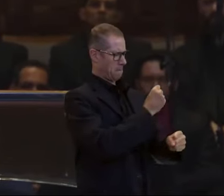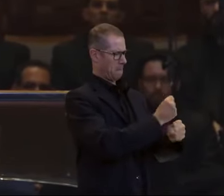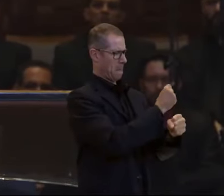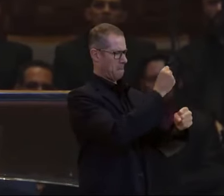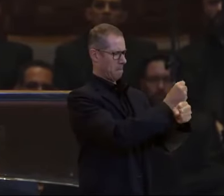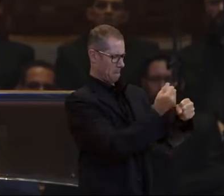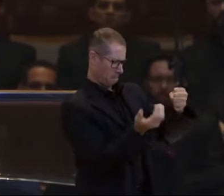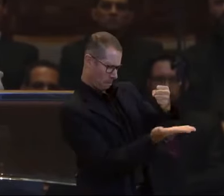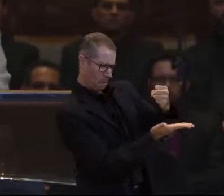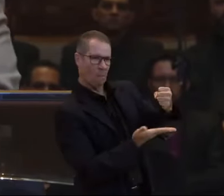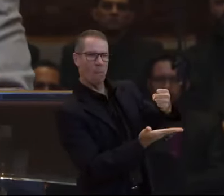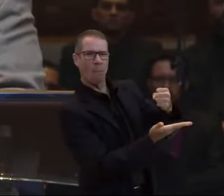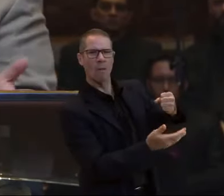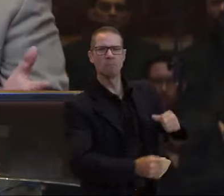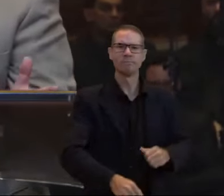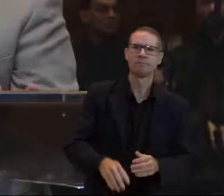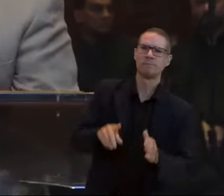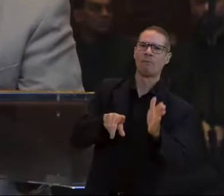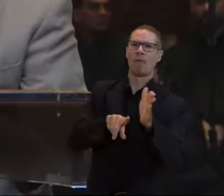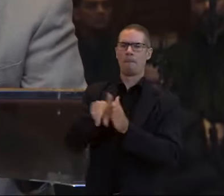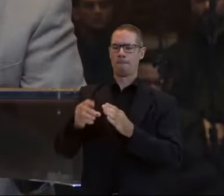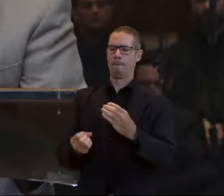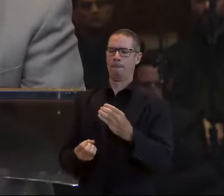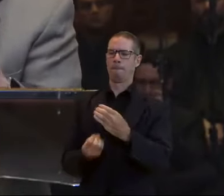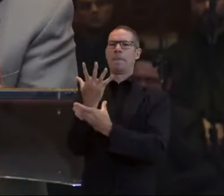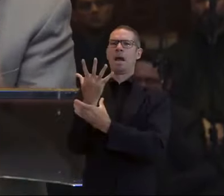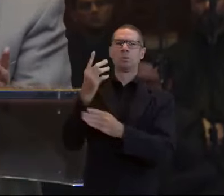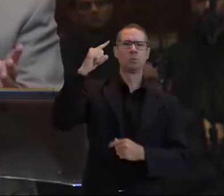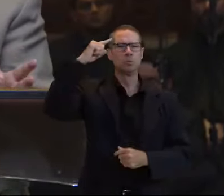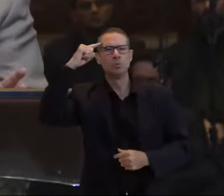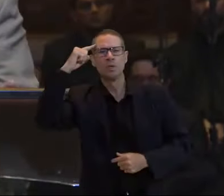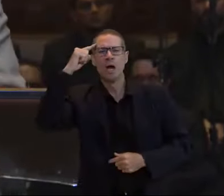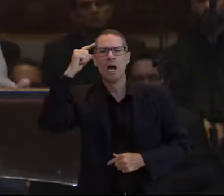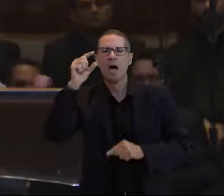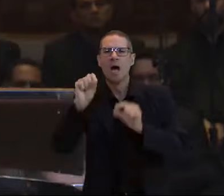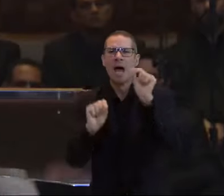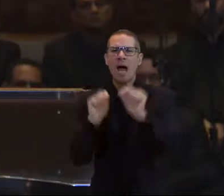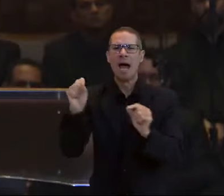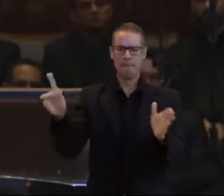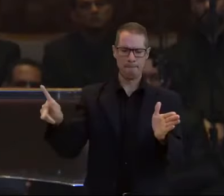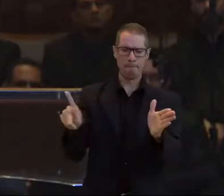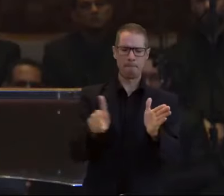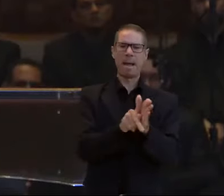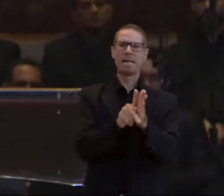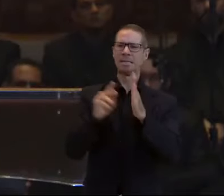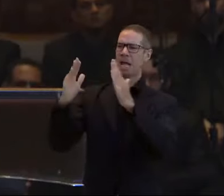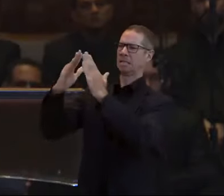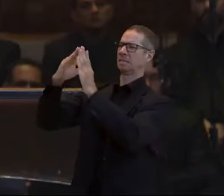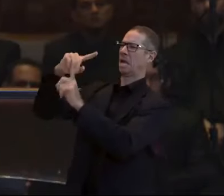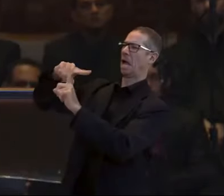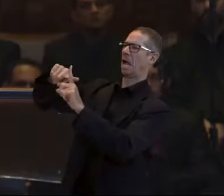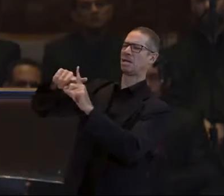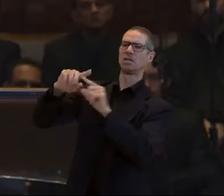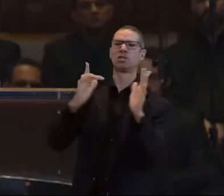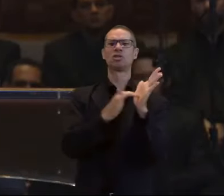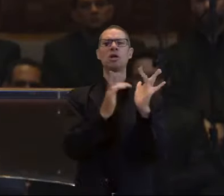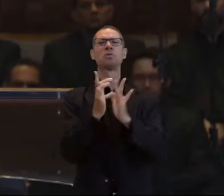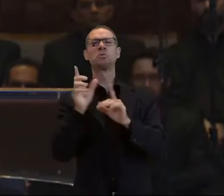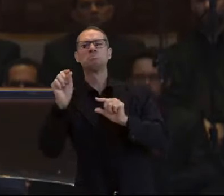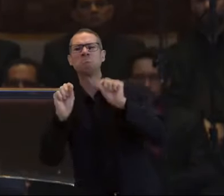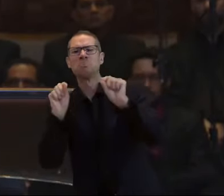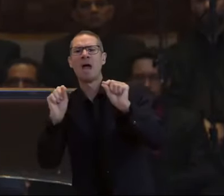igreja. Então a pergunta que surge é: quem pertence à igreja de Jesus? E